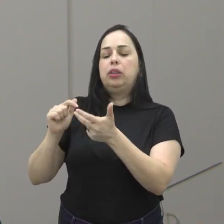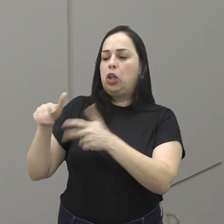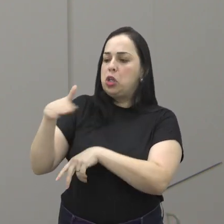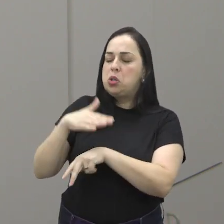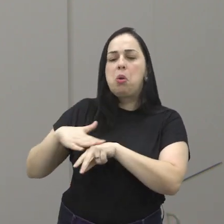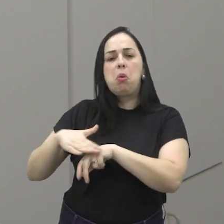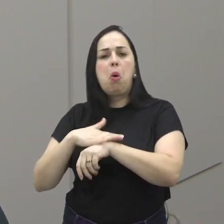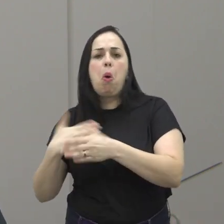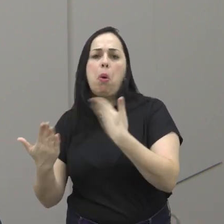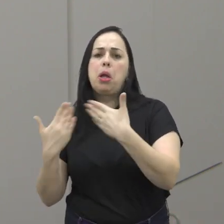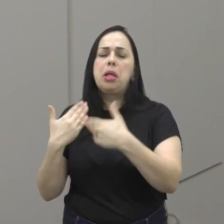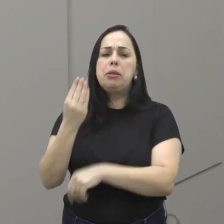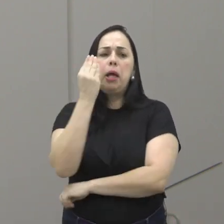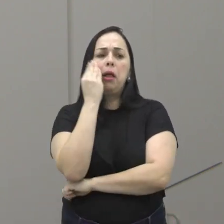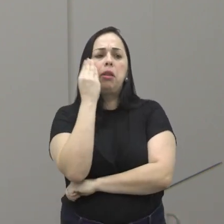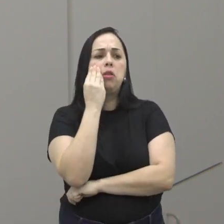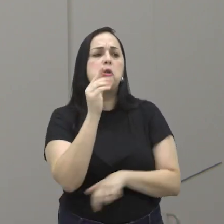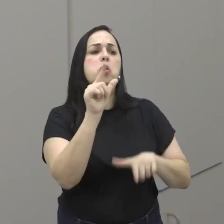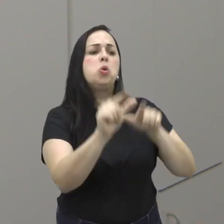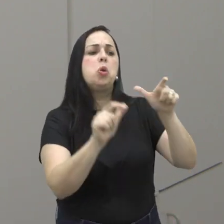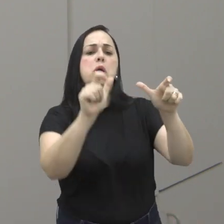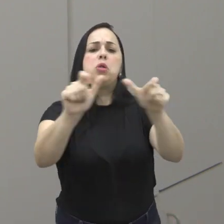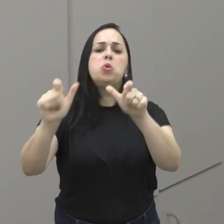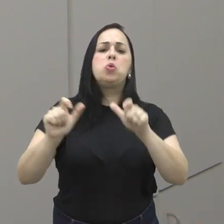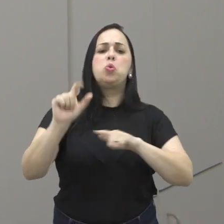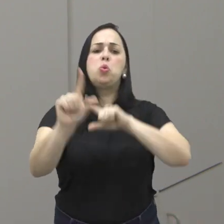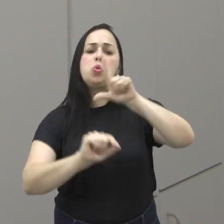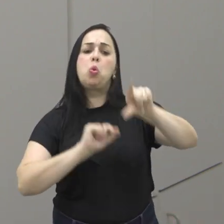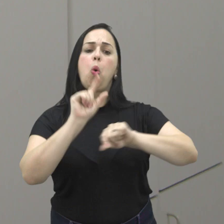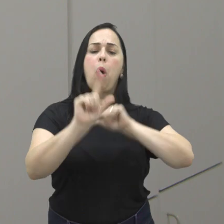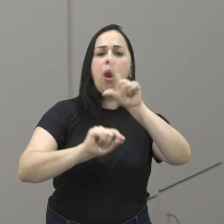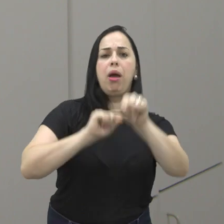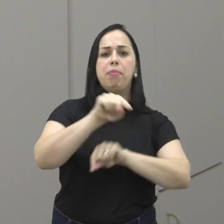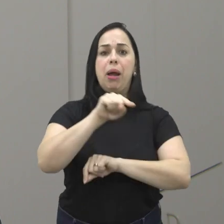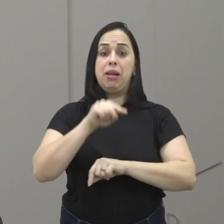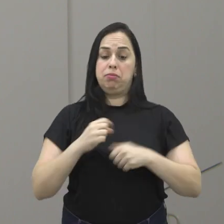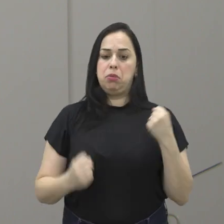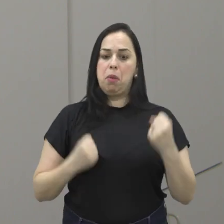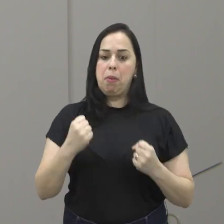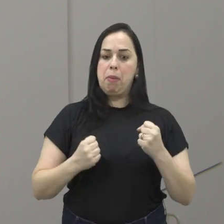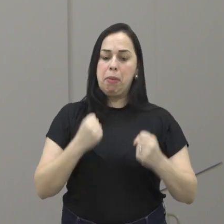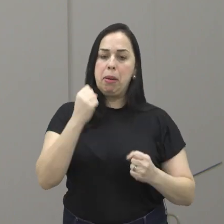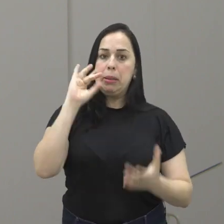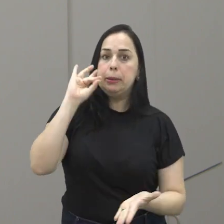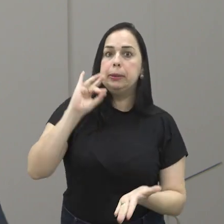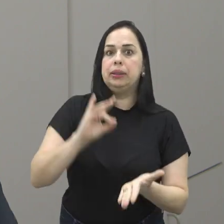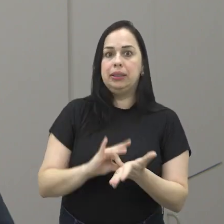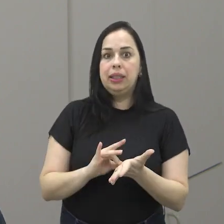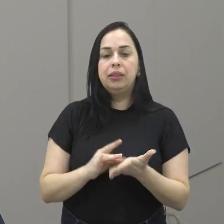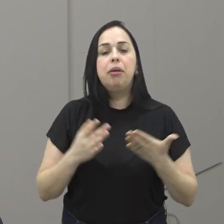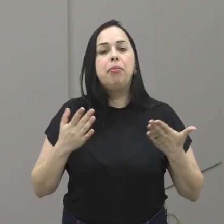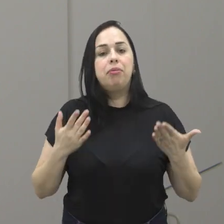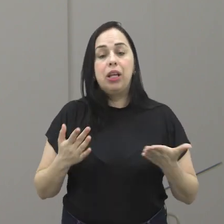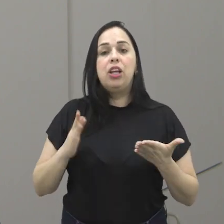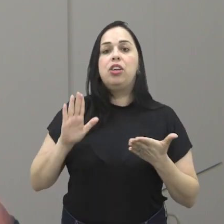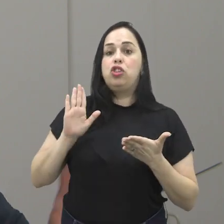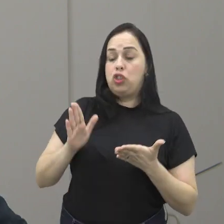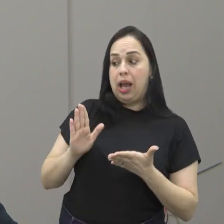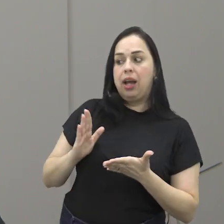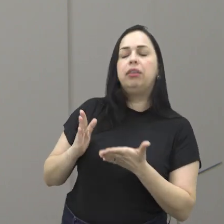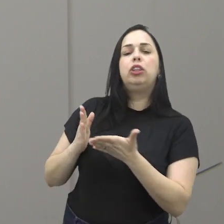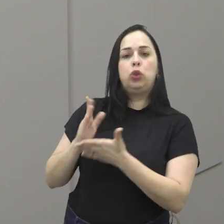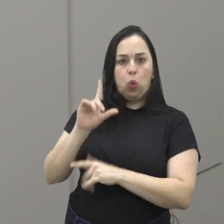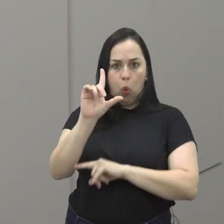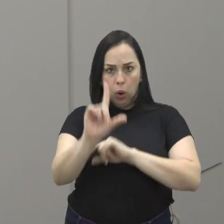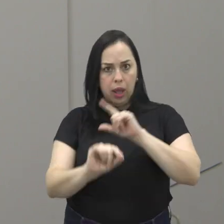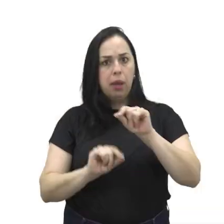boa, tentando achar percursos que a gente pudesse aprovar para que essa maratona viesse a acontecer em São José.